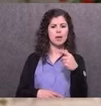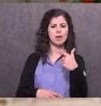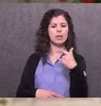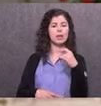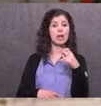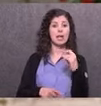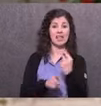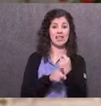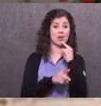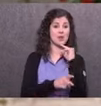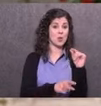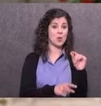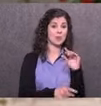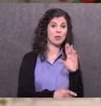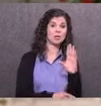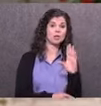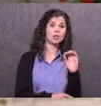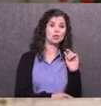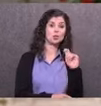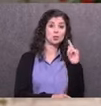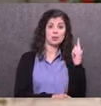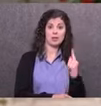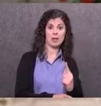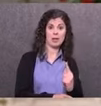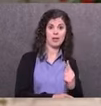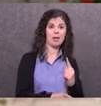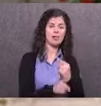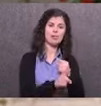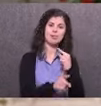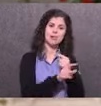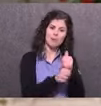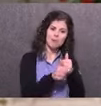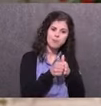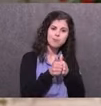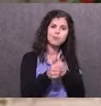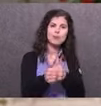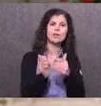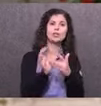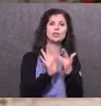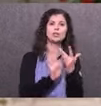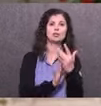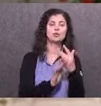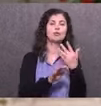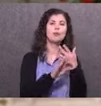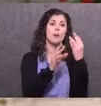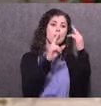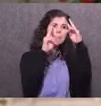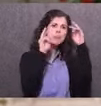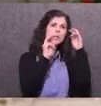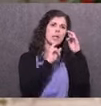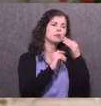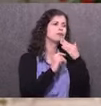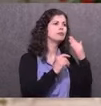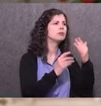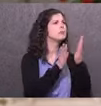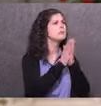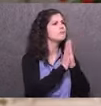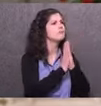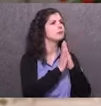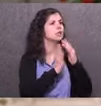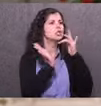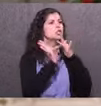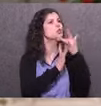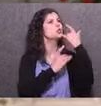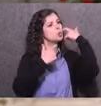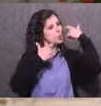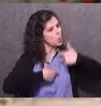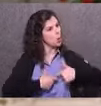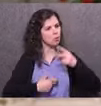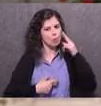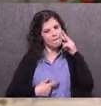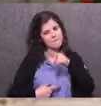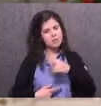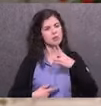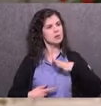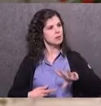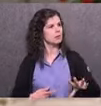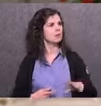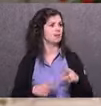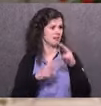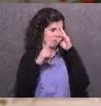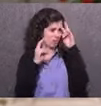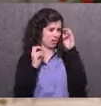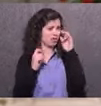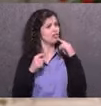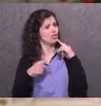tornado discípulo de Jesus. Foi ter com Pilatos e pediu-lhe o corpo de Jesus. E Pilatos ordenou que lhe